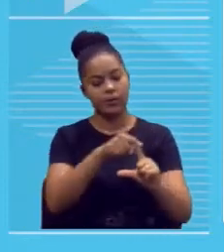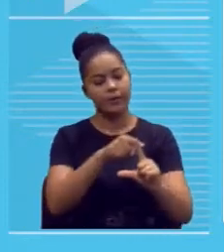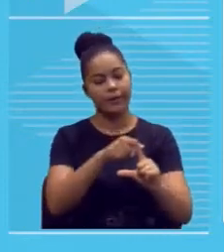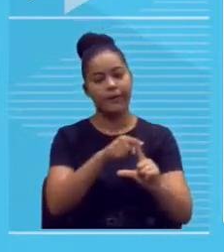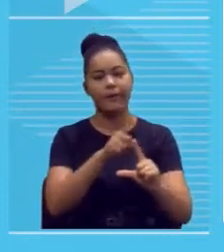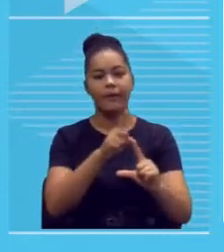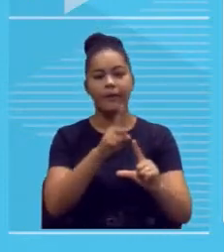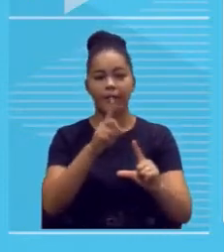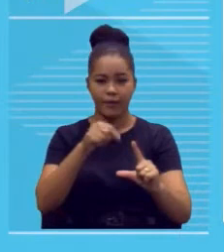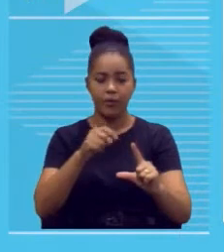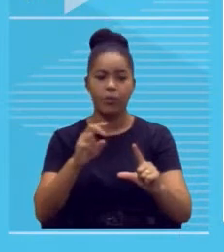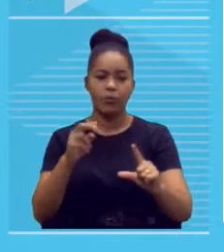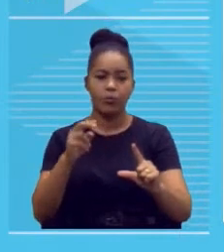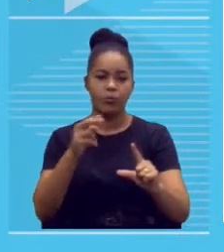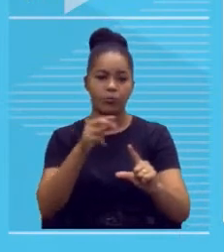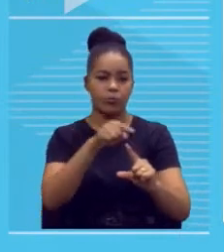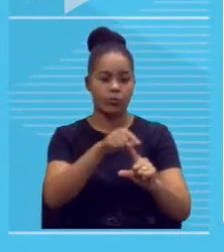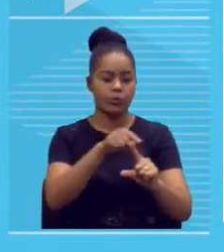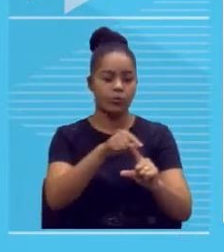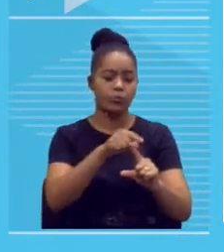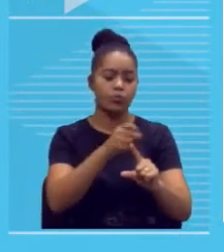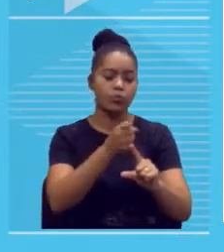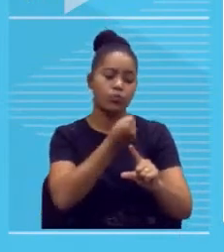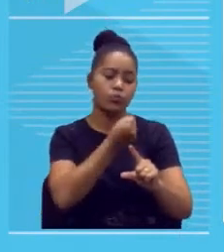N, ou lá,